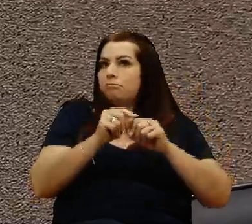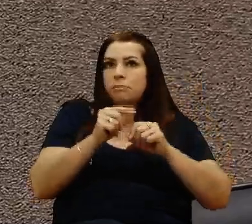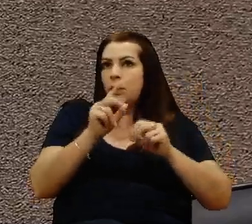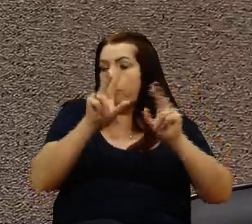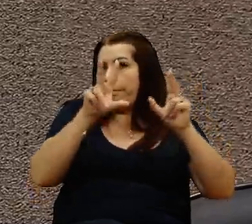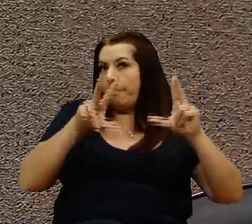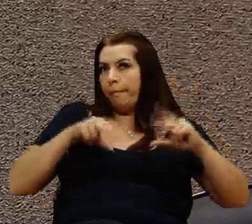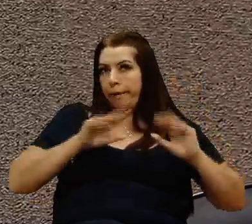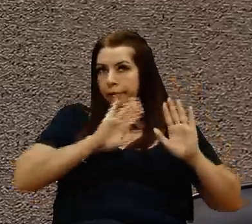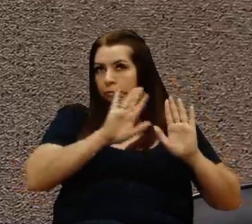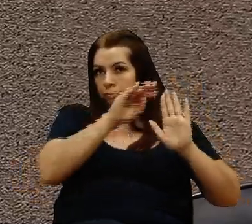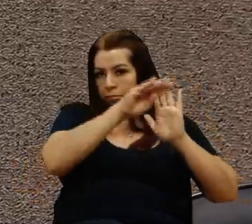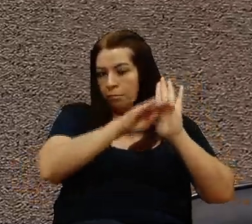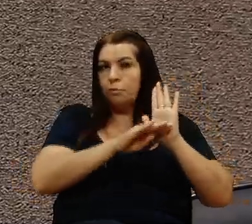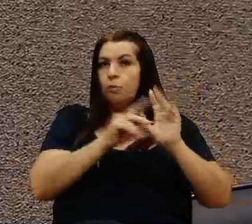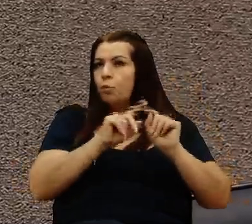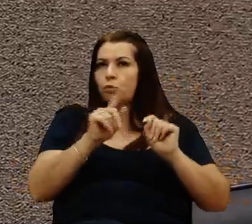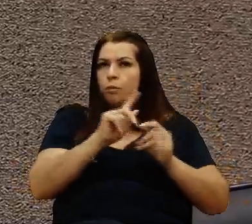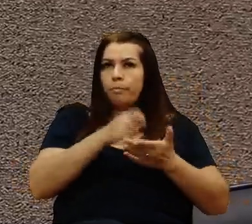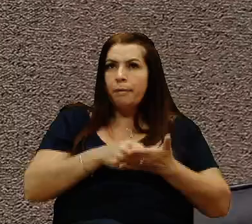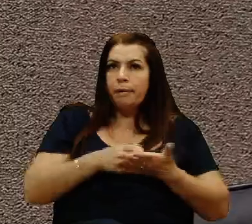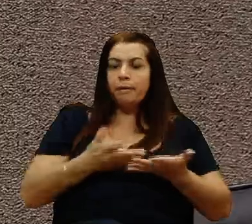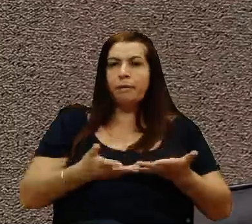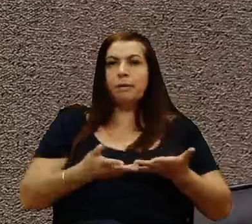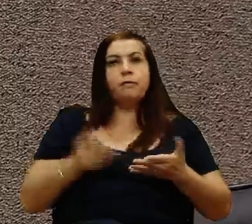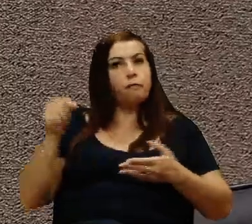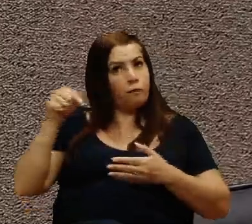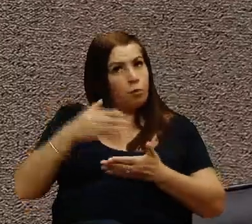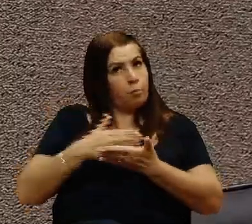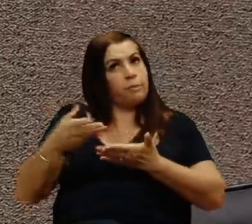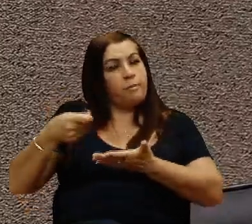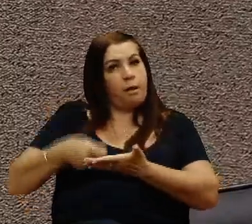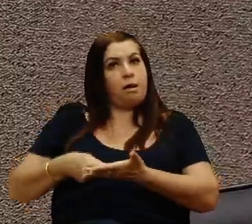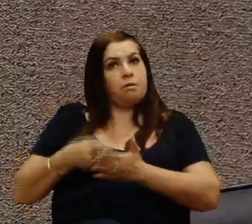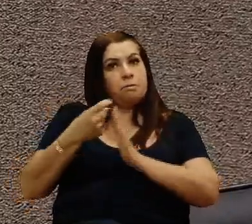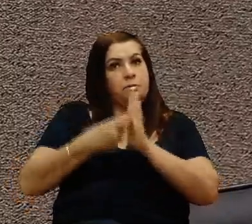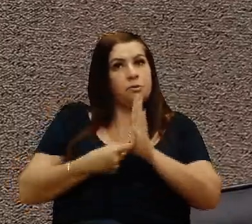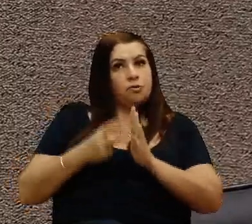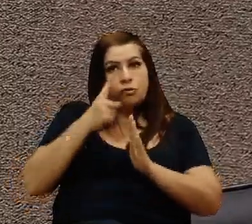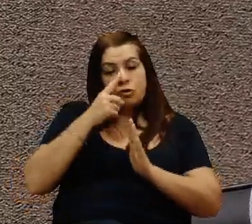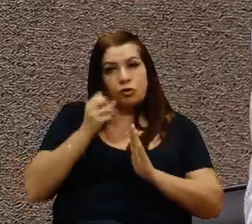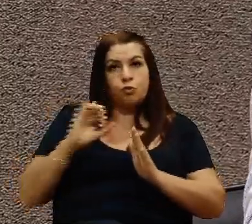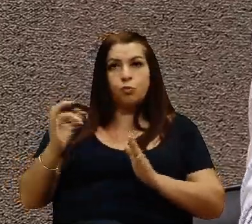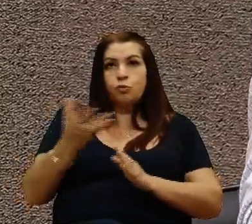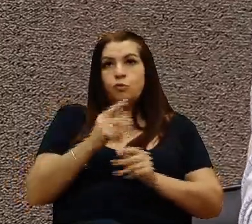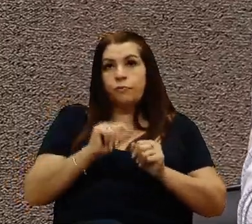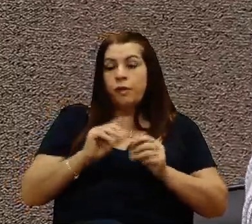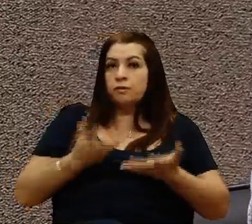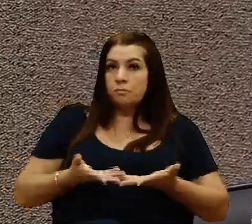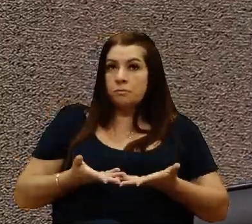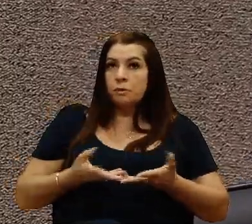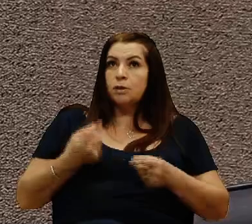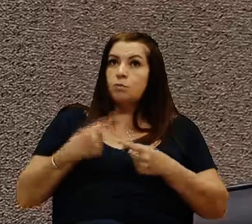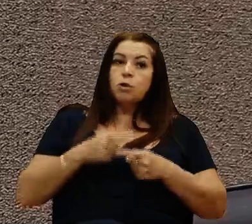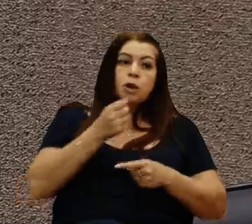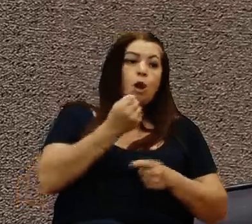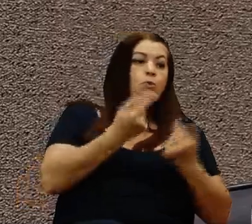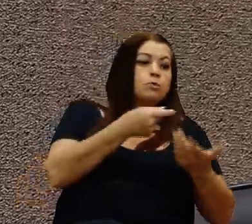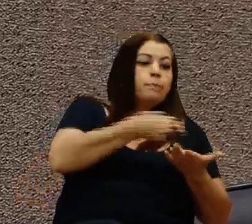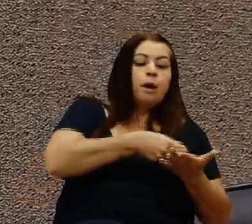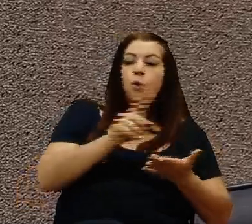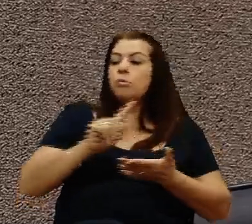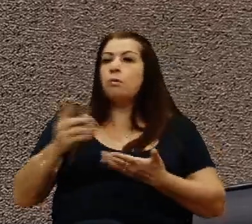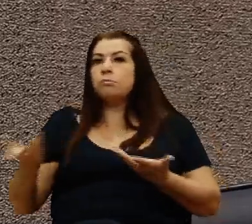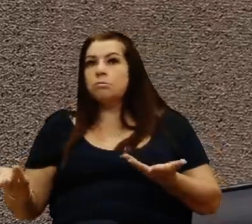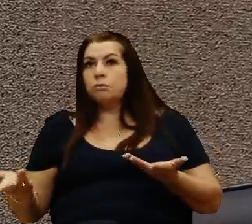X motivos hoje não paga, venha pagar a sua taxa de lixo como todo mundo faz. Por que que uns pagam e os outros não, e todos